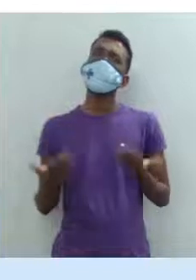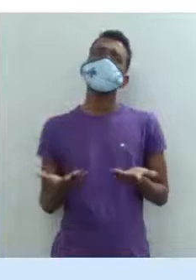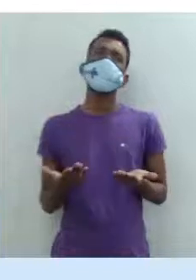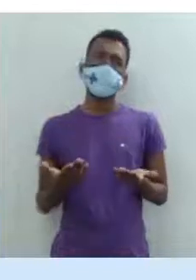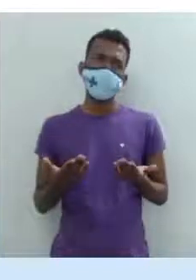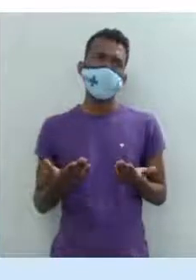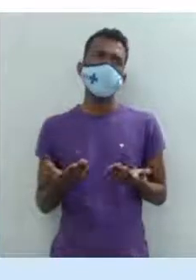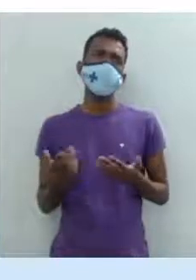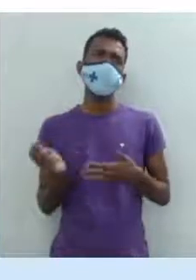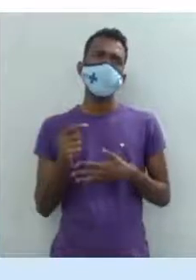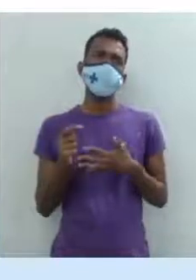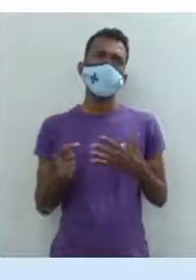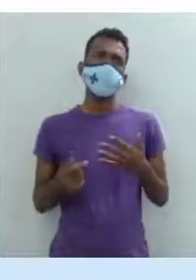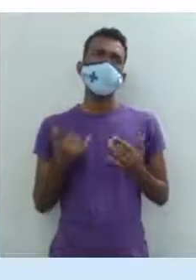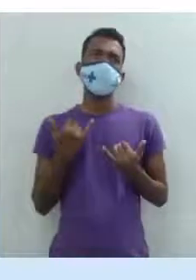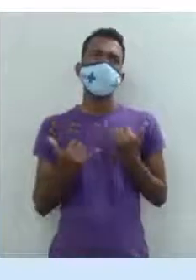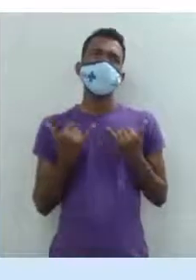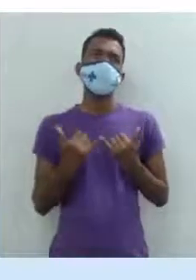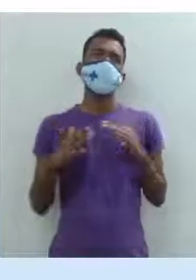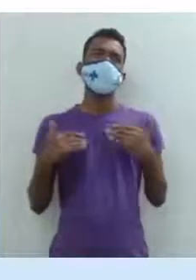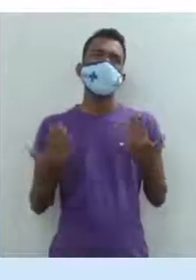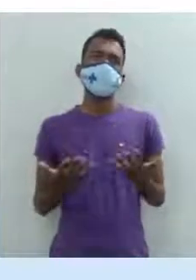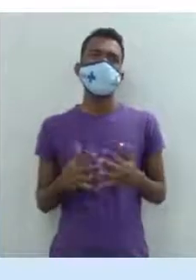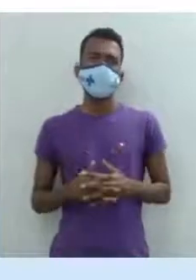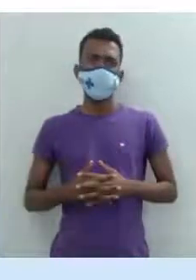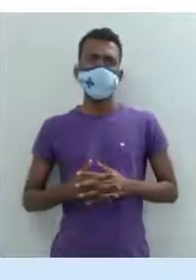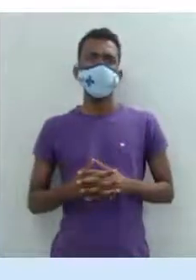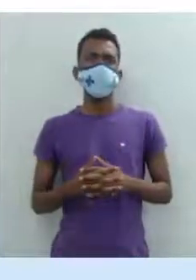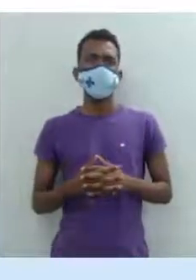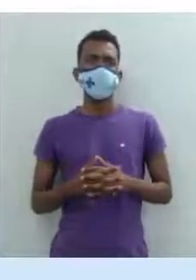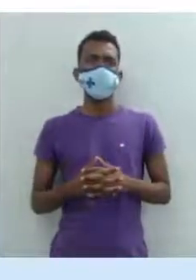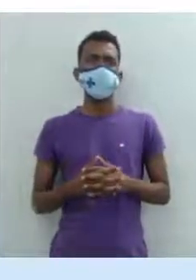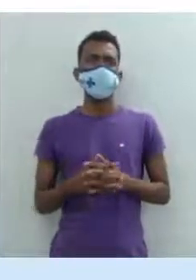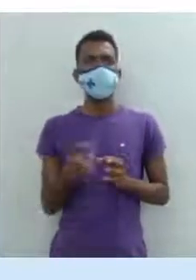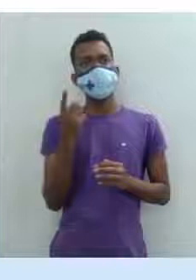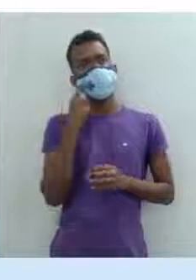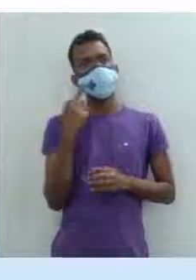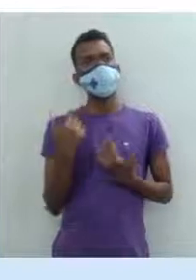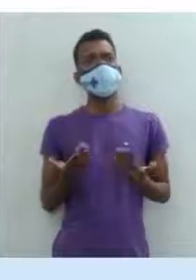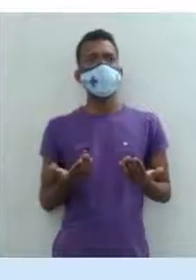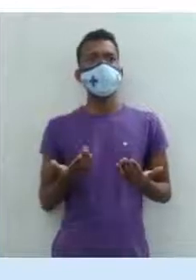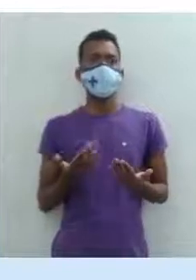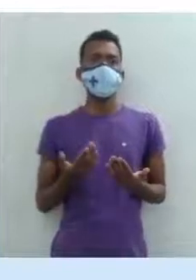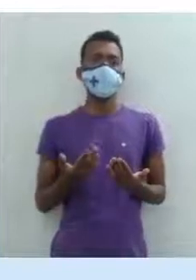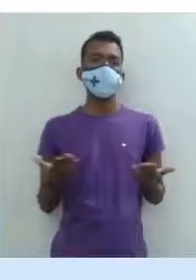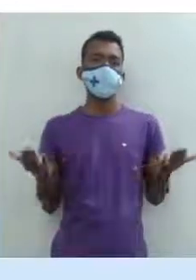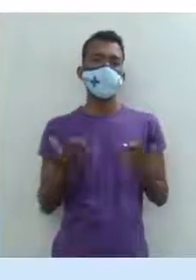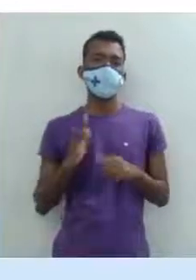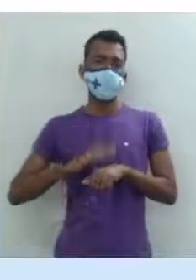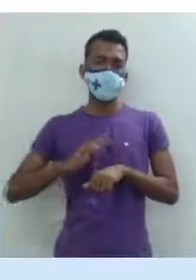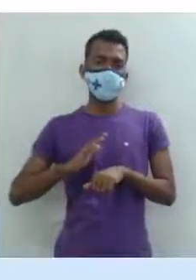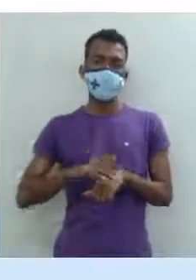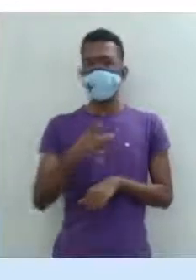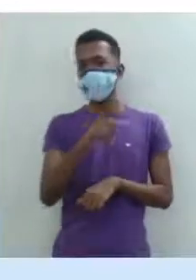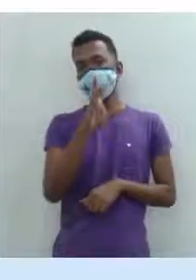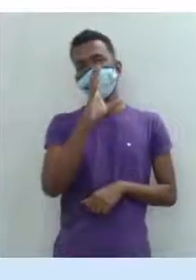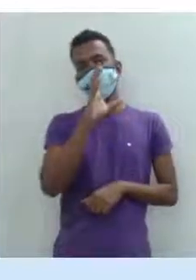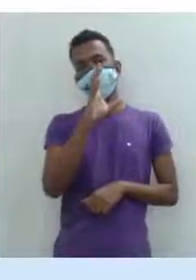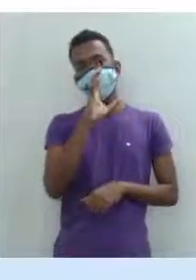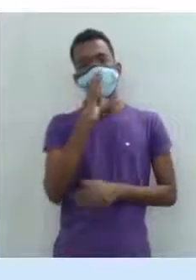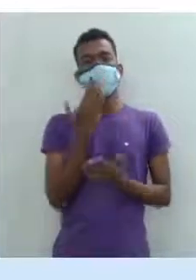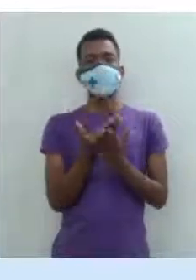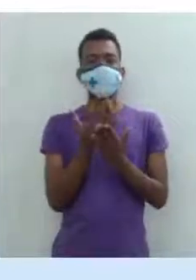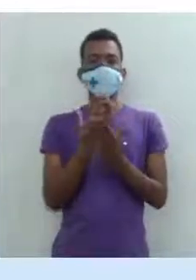são as semelhanças, né? Então vejamos, então você que está nesse exato momento assistindo a aula